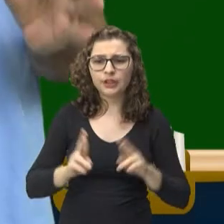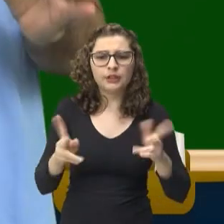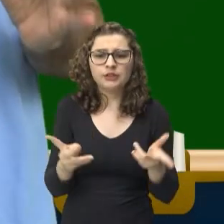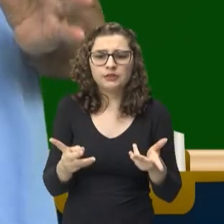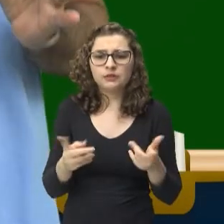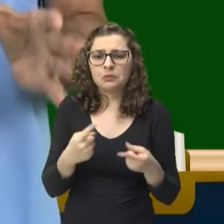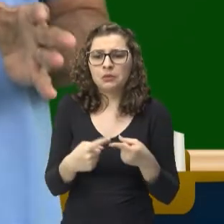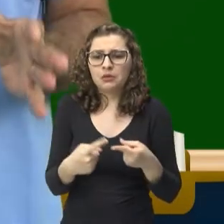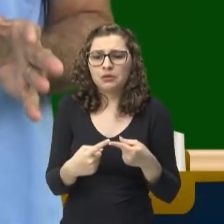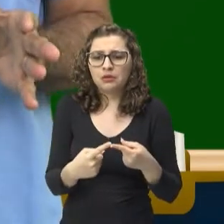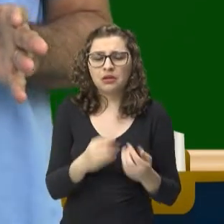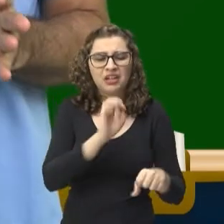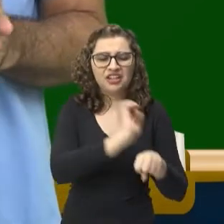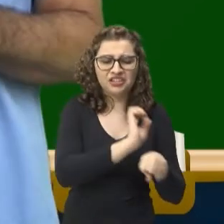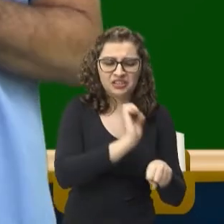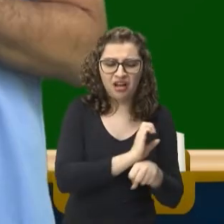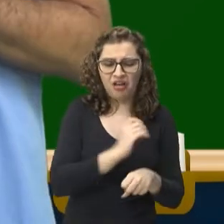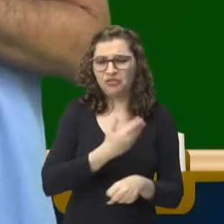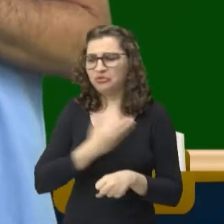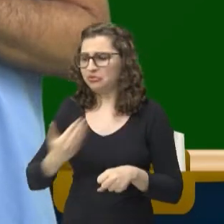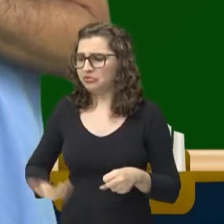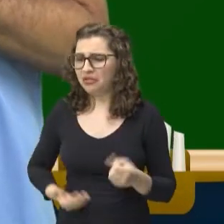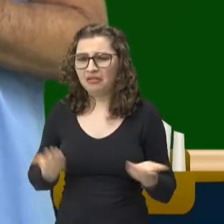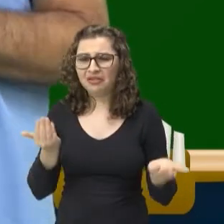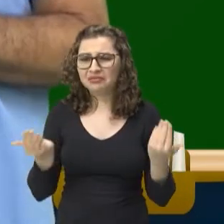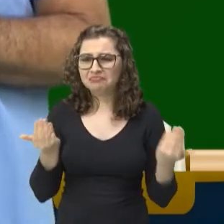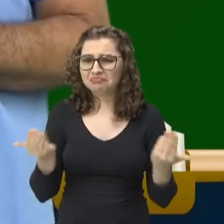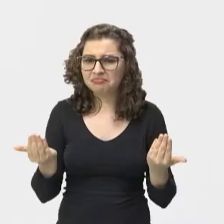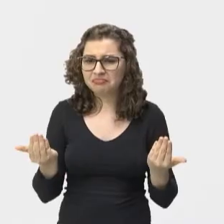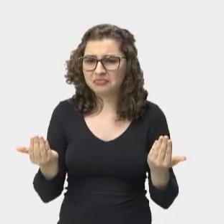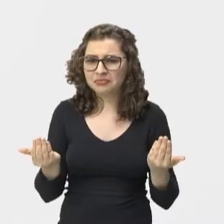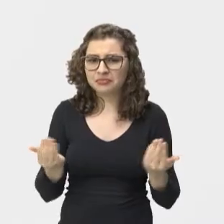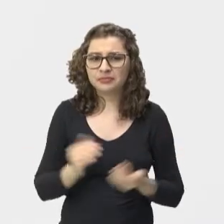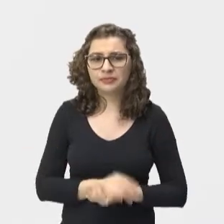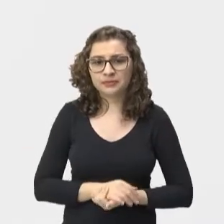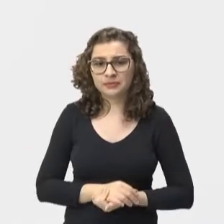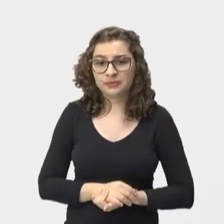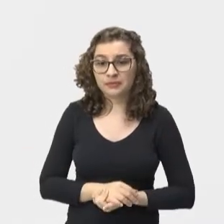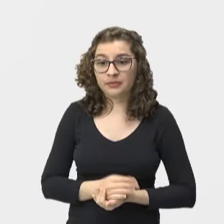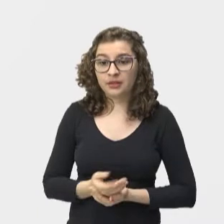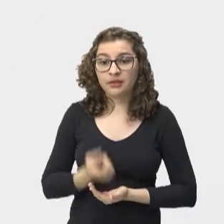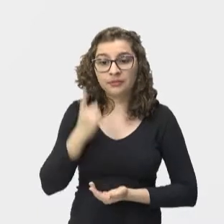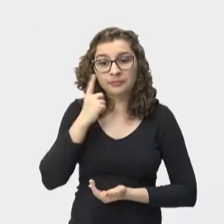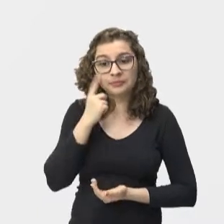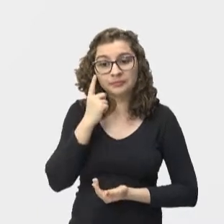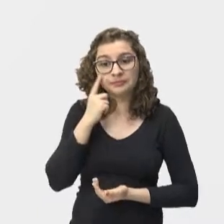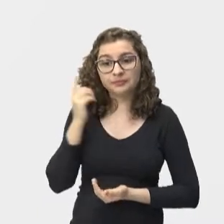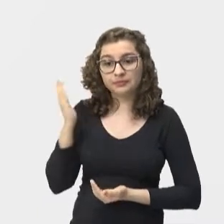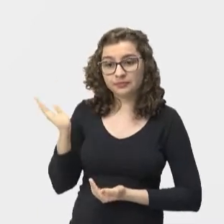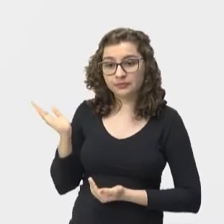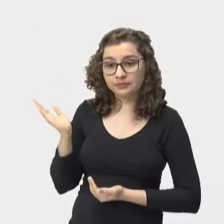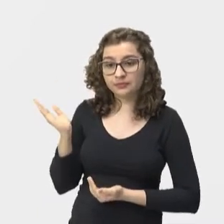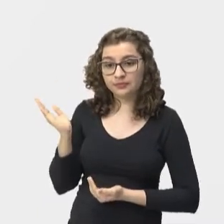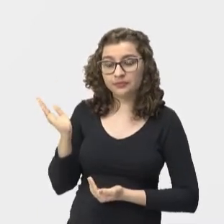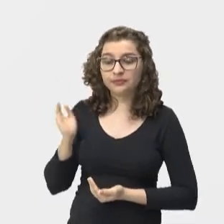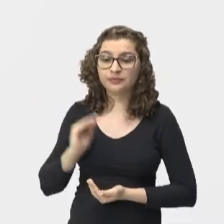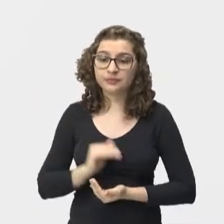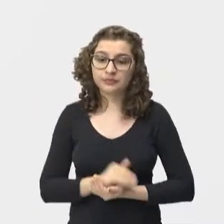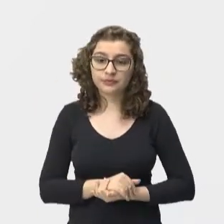é política pública de Estado e uma política pública de governo? Vamos lá então, agora nós vamos entender o que é